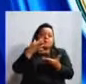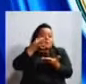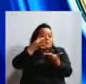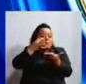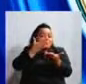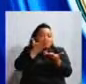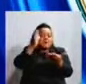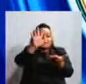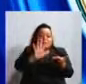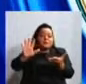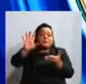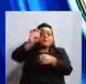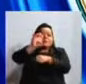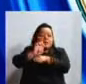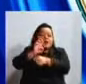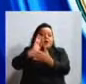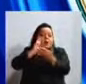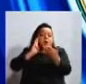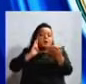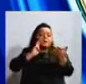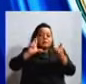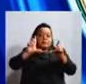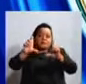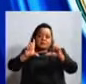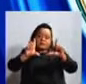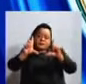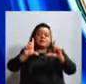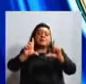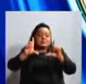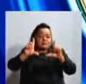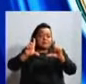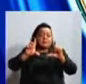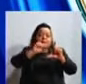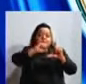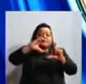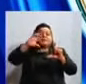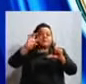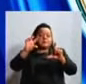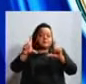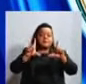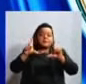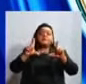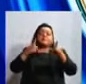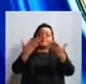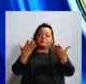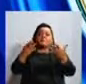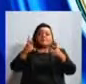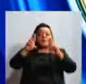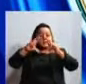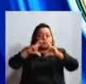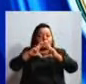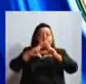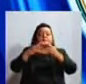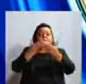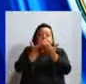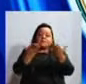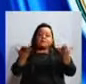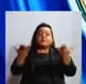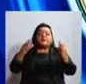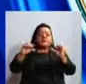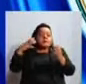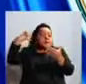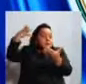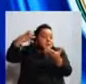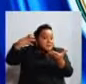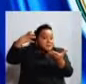Rondônia pela emissora SIC TV, afiliada à Recó TV, em Rondônia. Pela Rádio Parecis FM 98,1